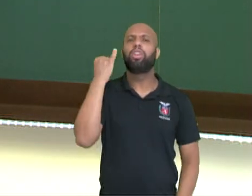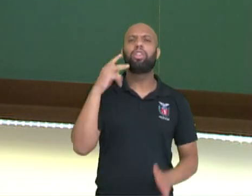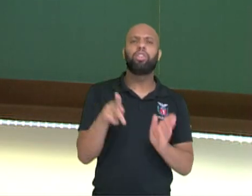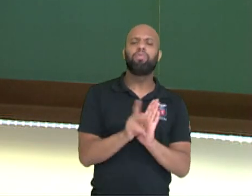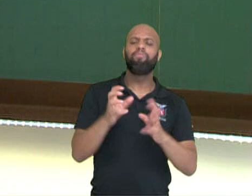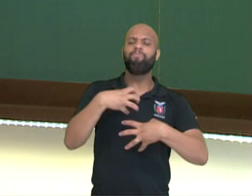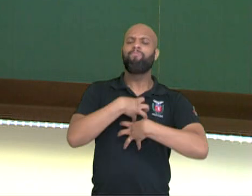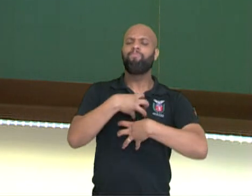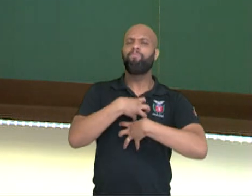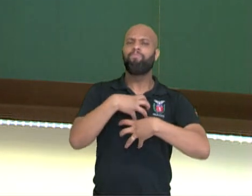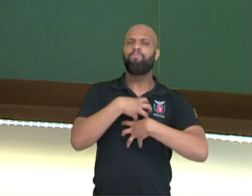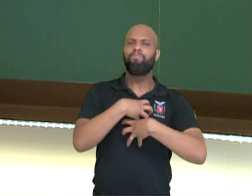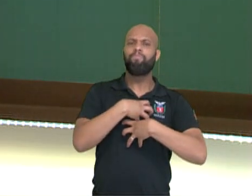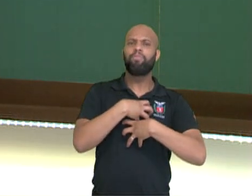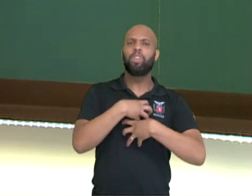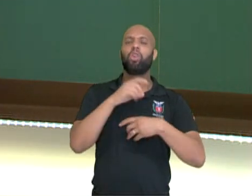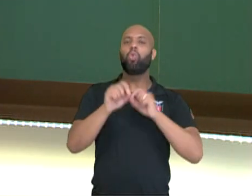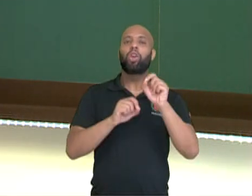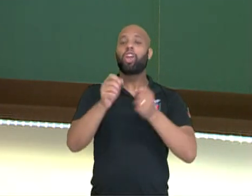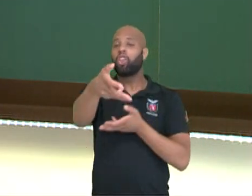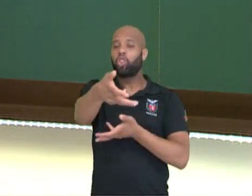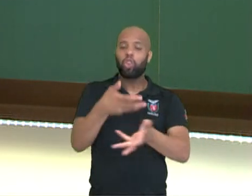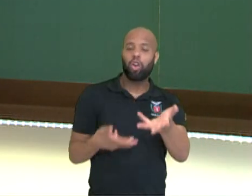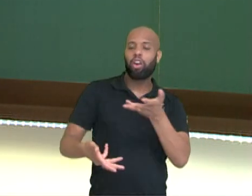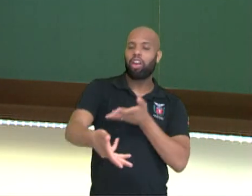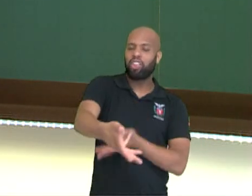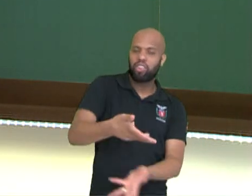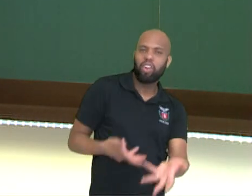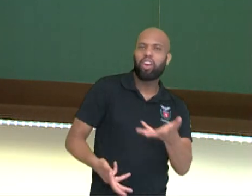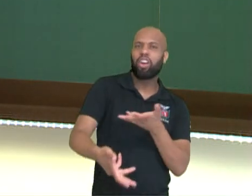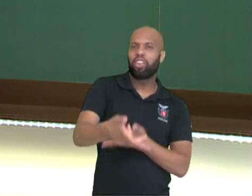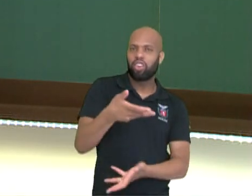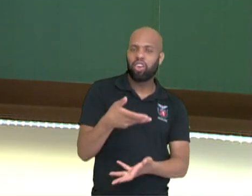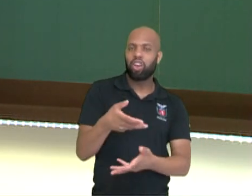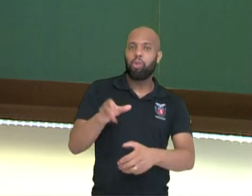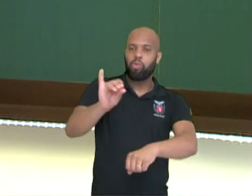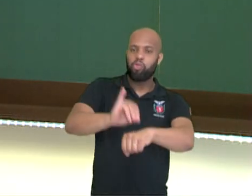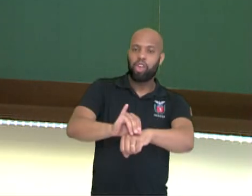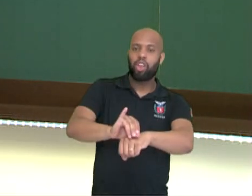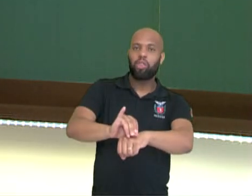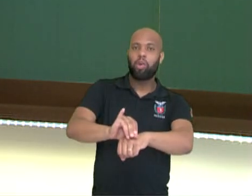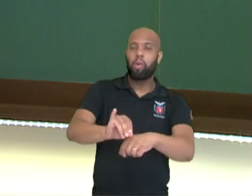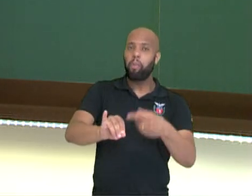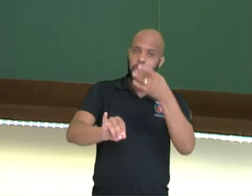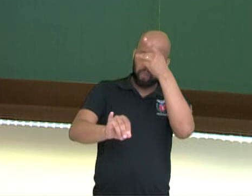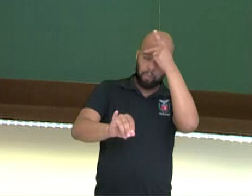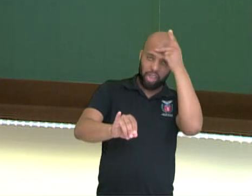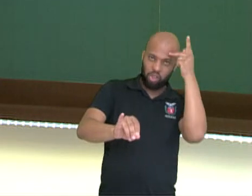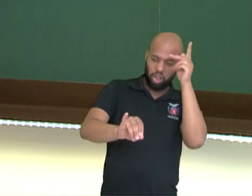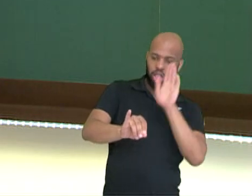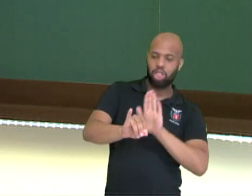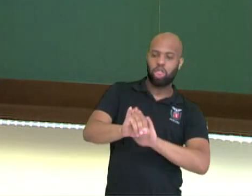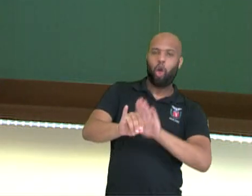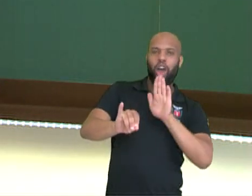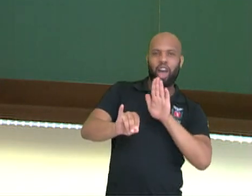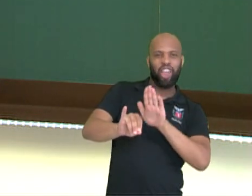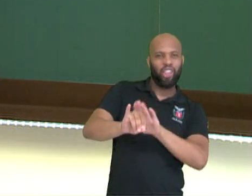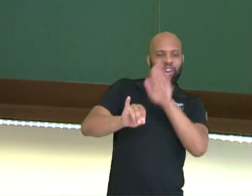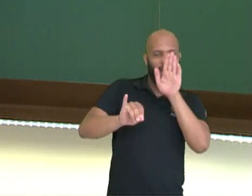térmica? É a troca de calor entre o objeto e quem toca o objeto. Essa seria a resposta